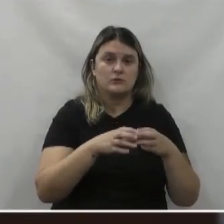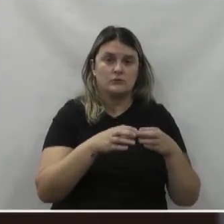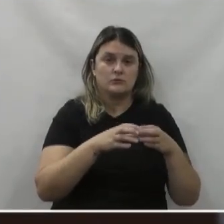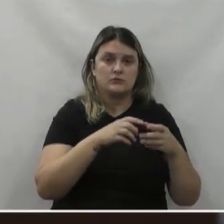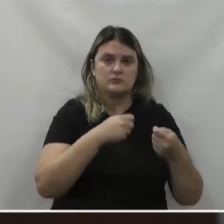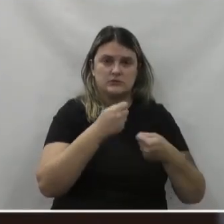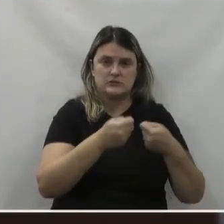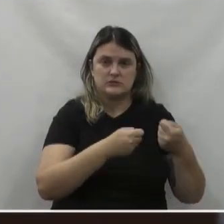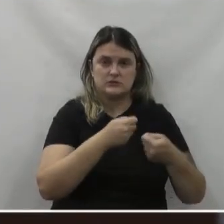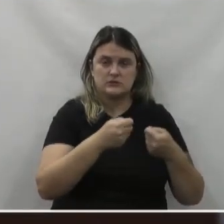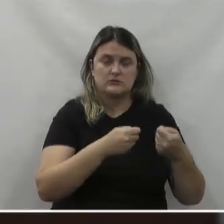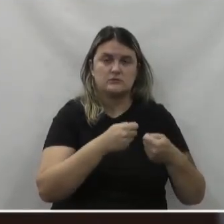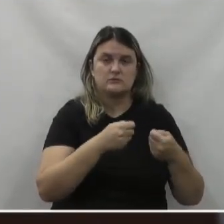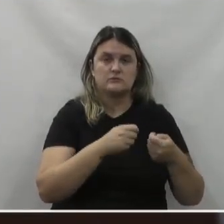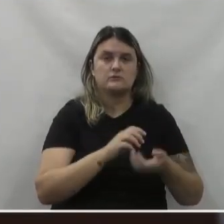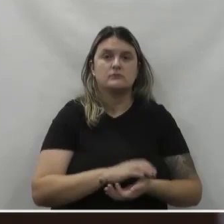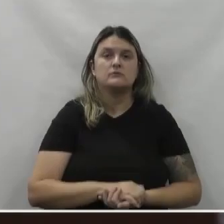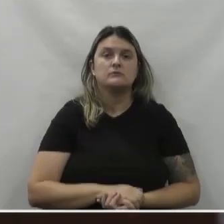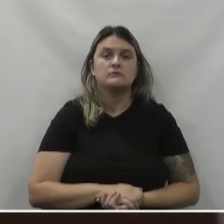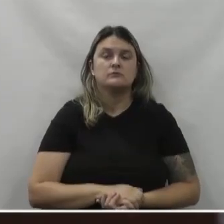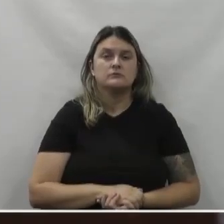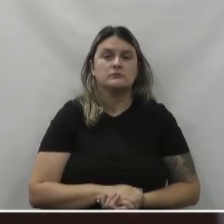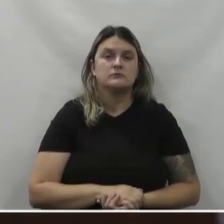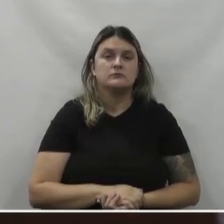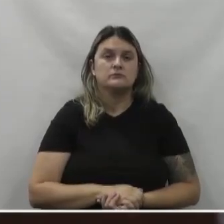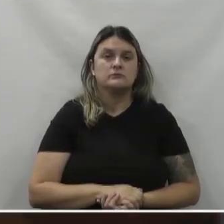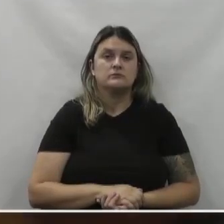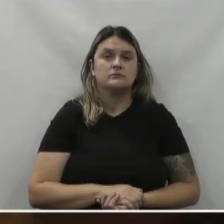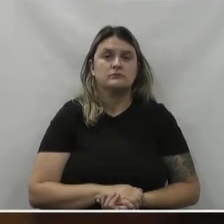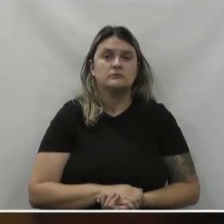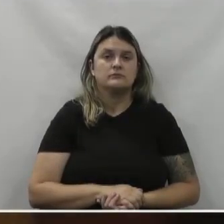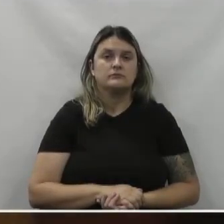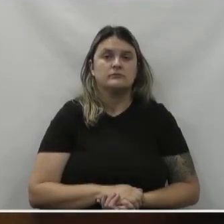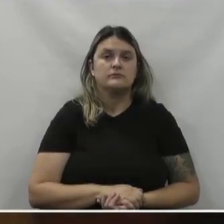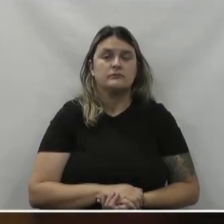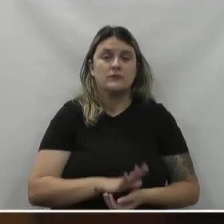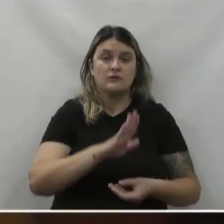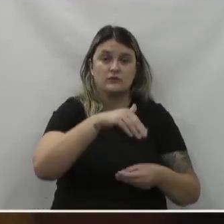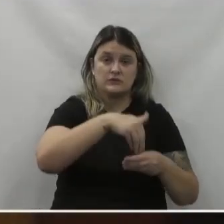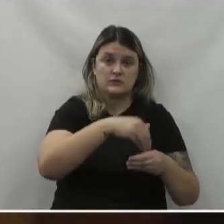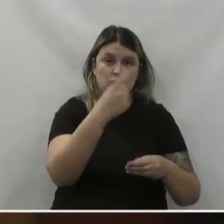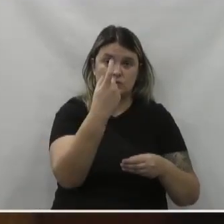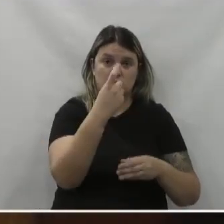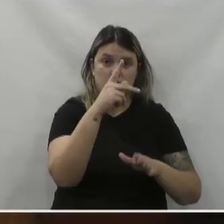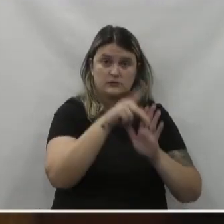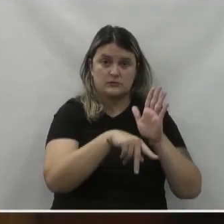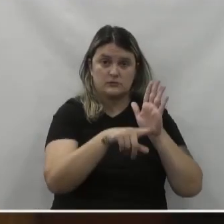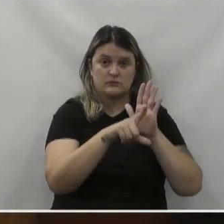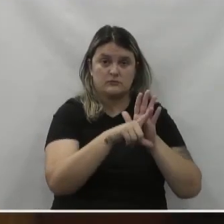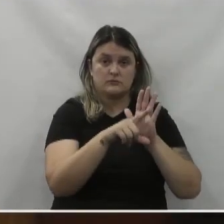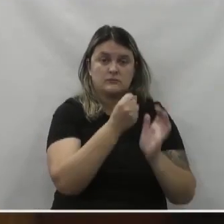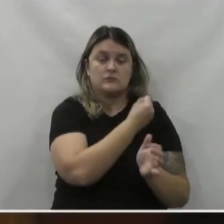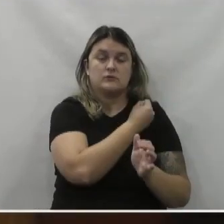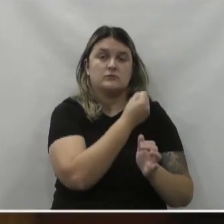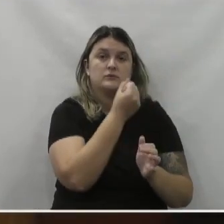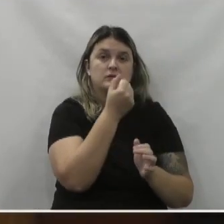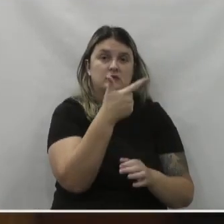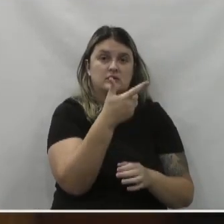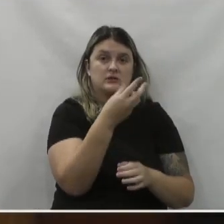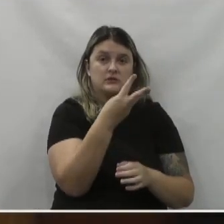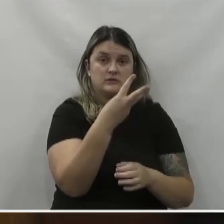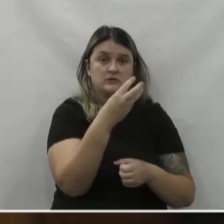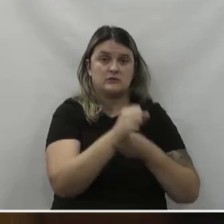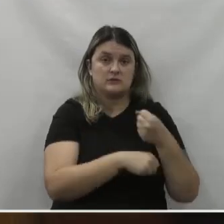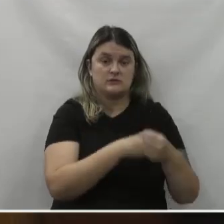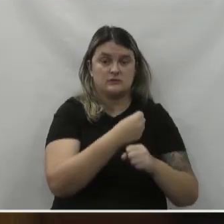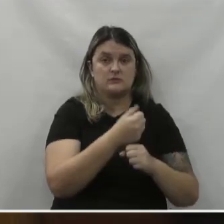Patrimônio, favorável ao projeto de lei ordinária número 13/2025. Votação única do projeto de lei ordinária número